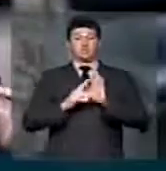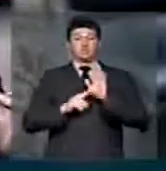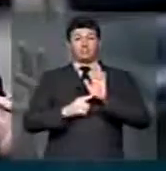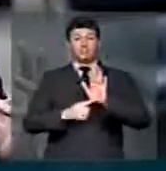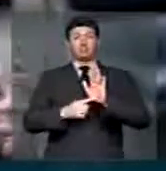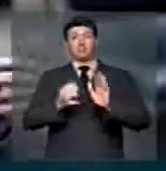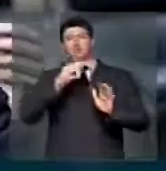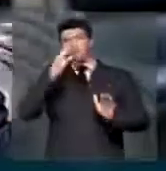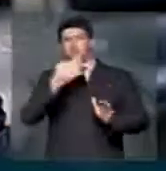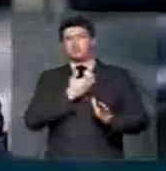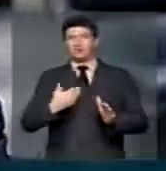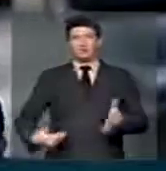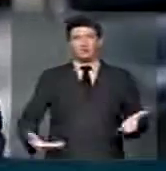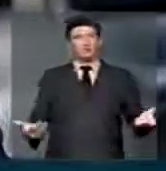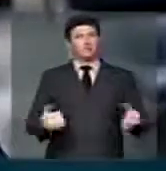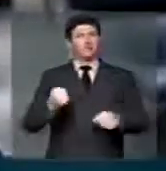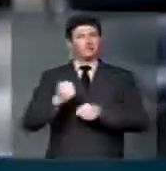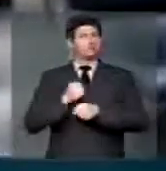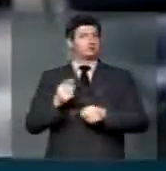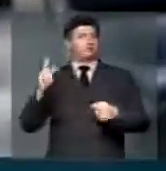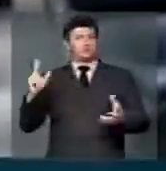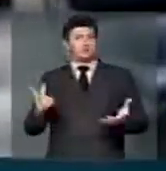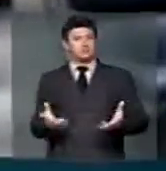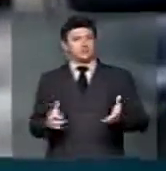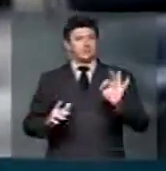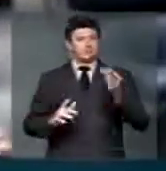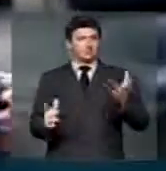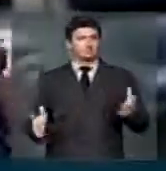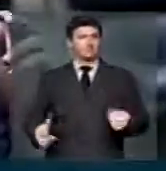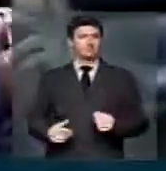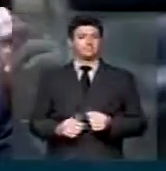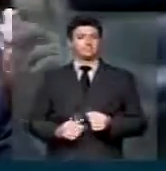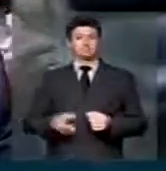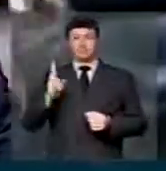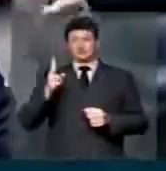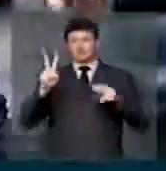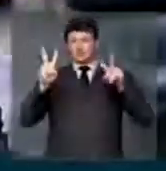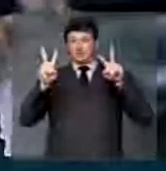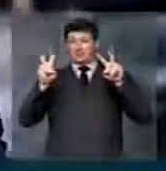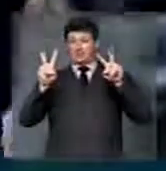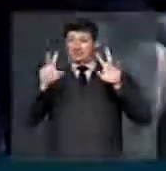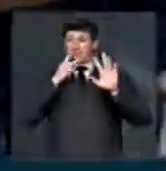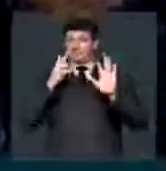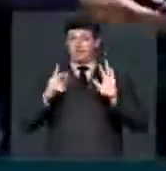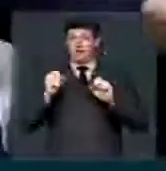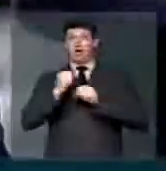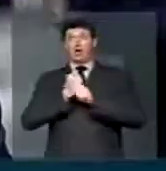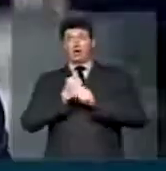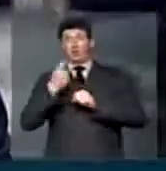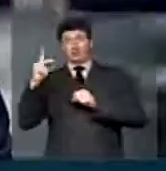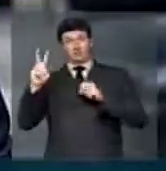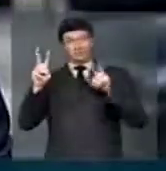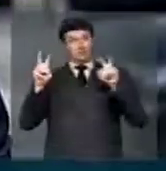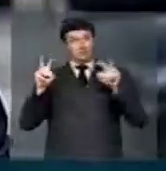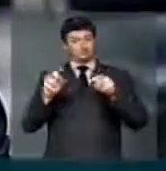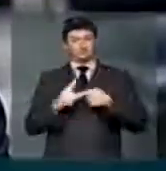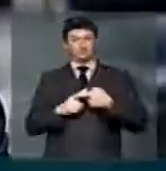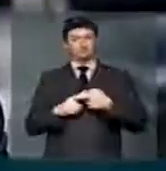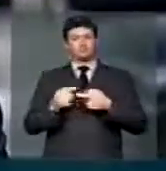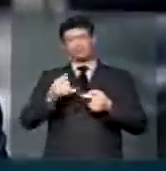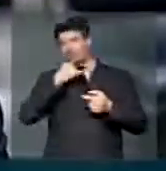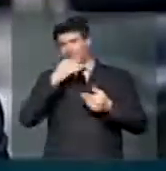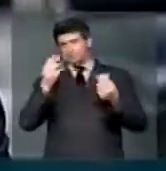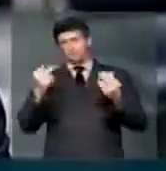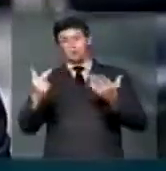a posição do governo, as suas obras, né? E aí nós temos sempre que colocar em aspas, né, as suas obras, porque é lamentável o